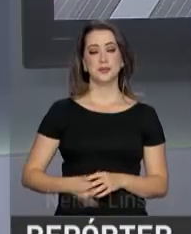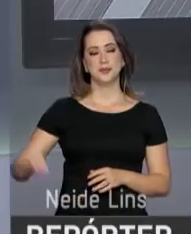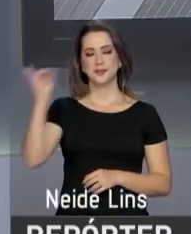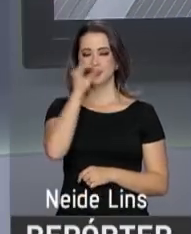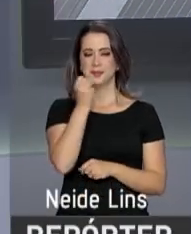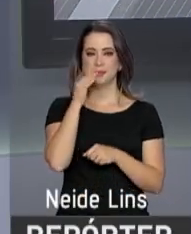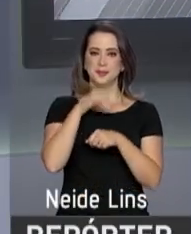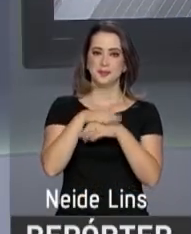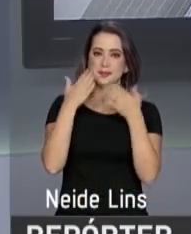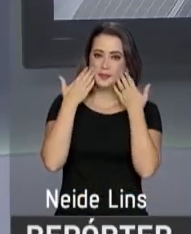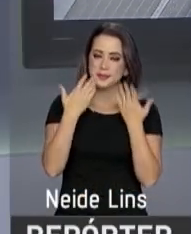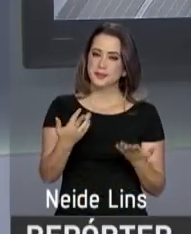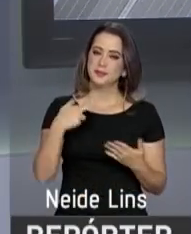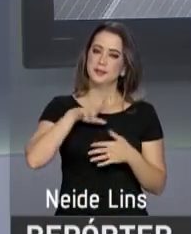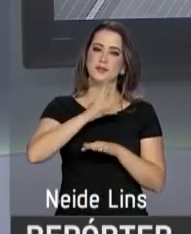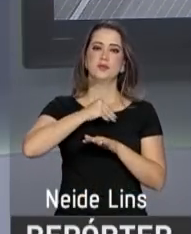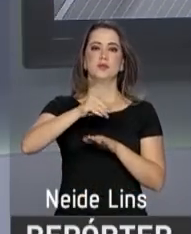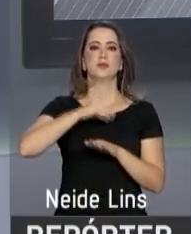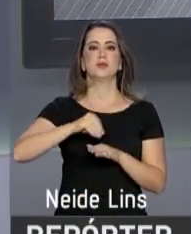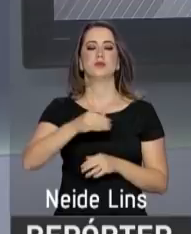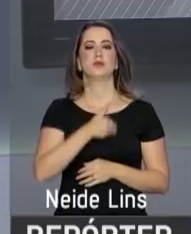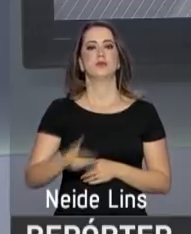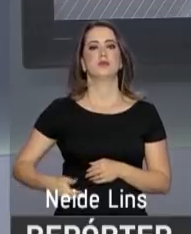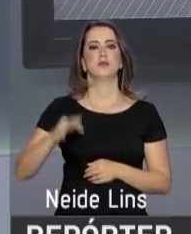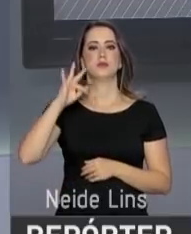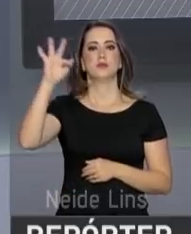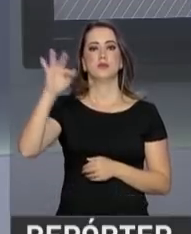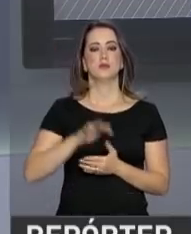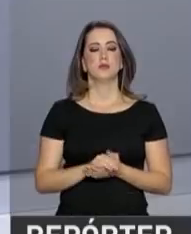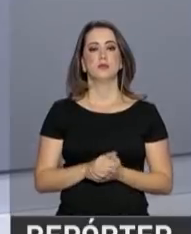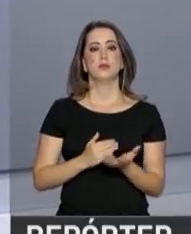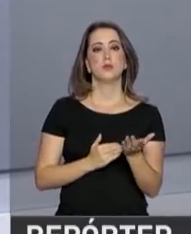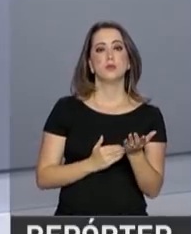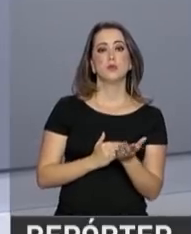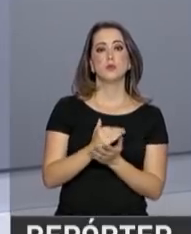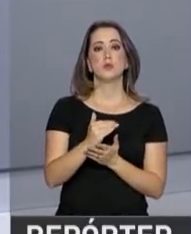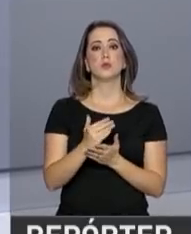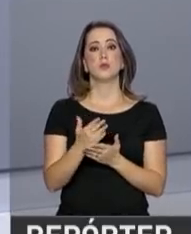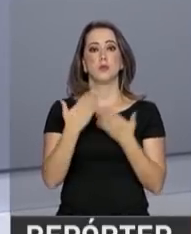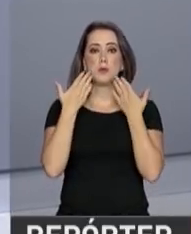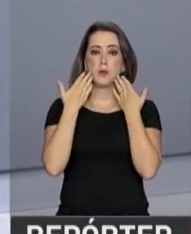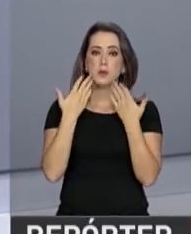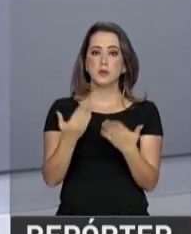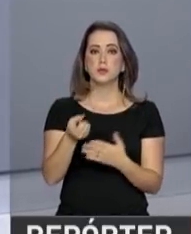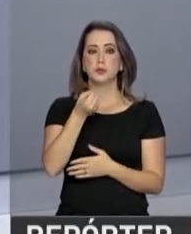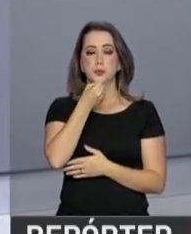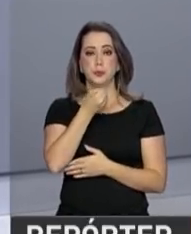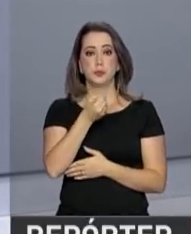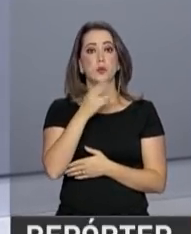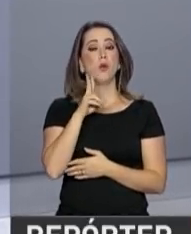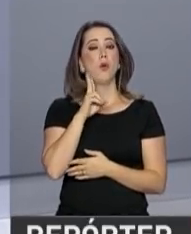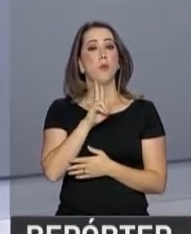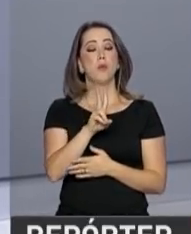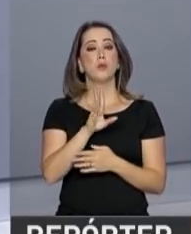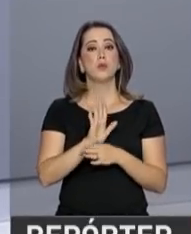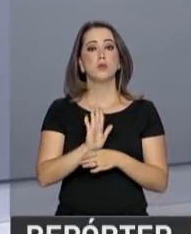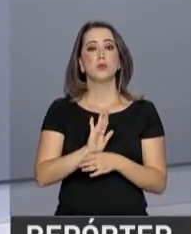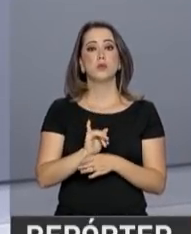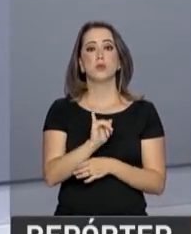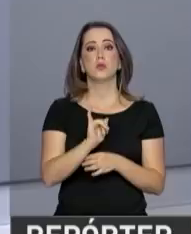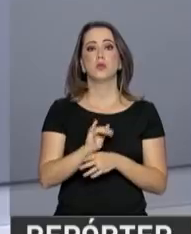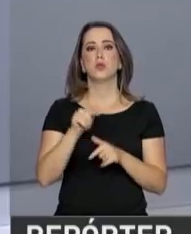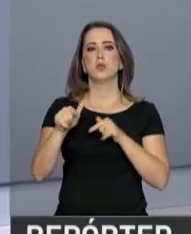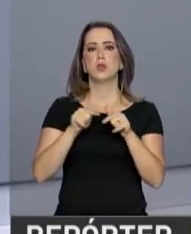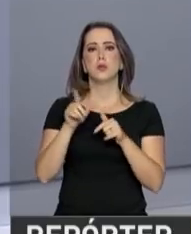Olá, boa noite. Começa agora o repórter NBR com as notícias do governo federal. A gente começa essa reportagem mostrando uma atividade que a